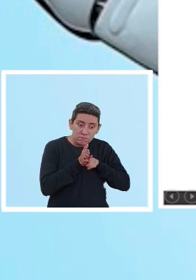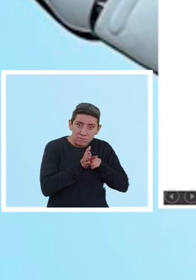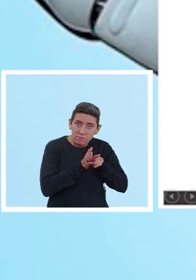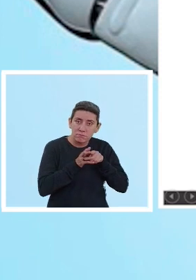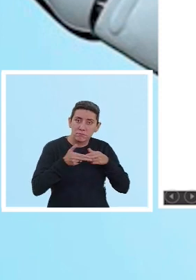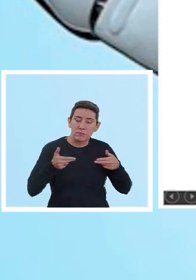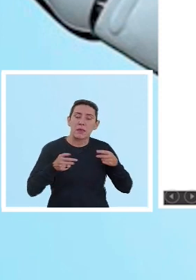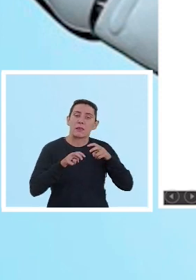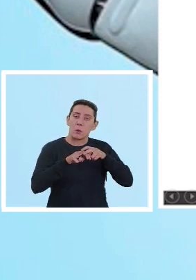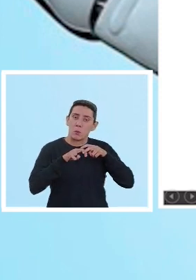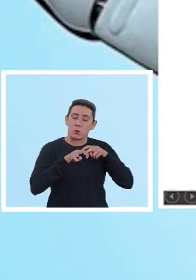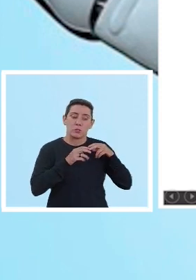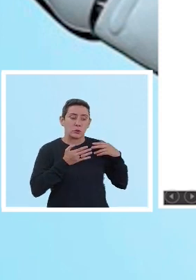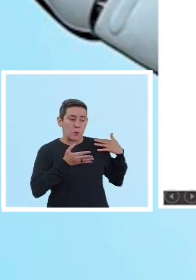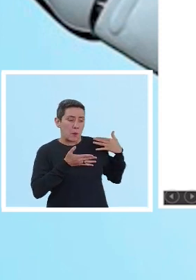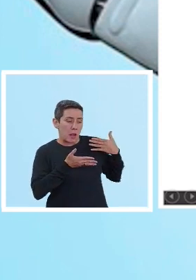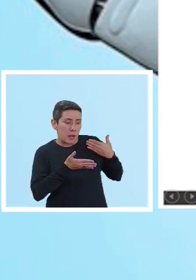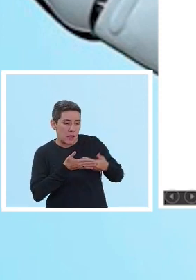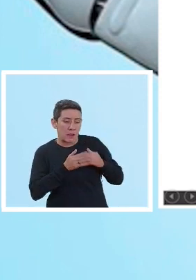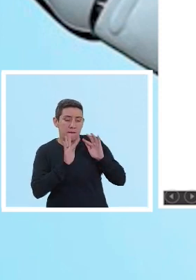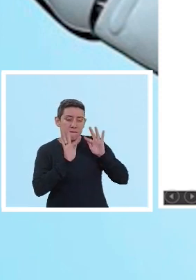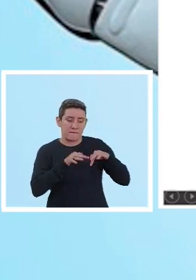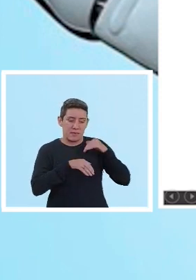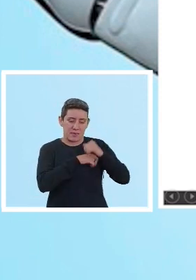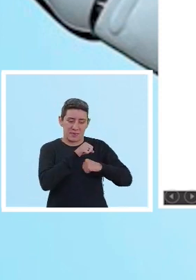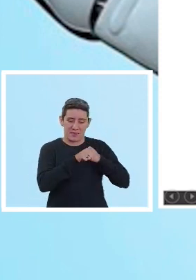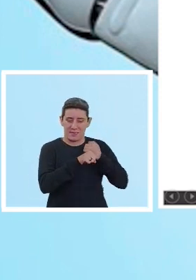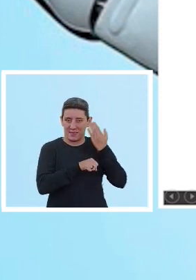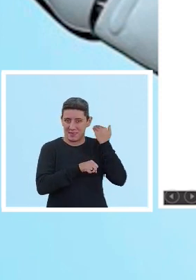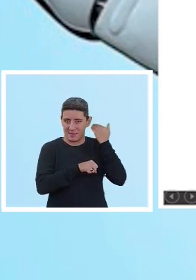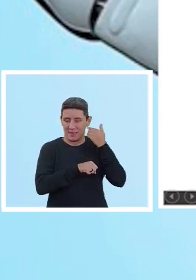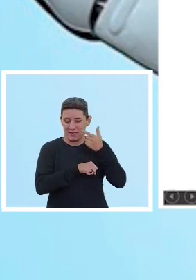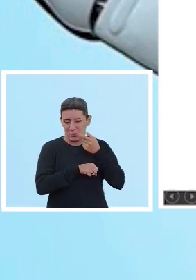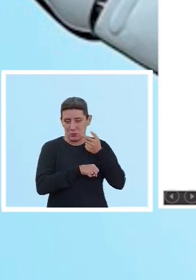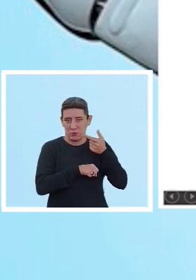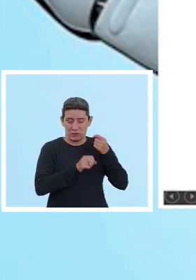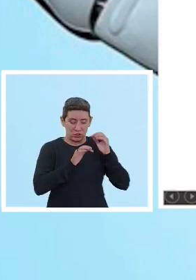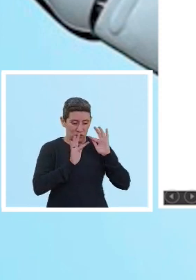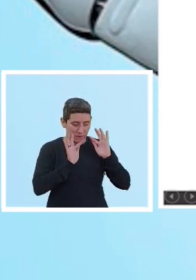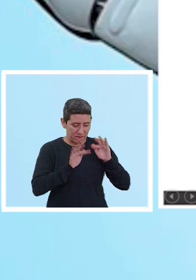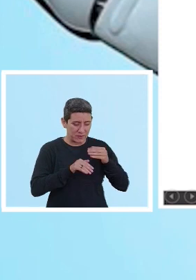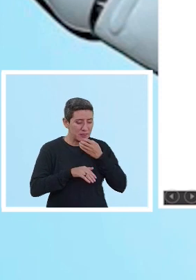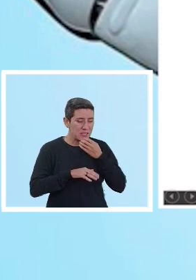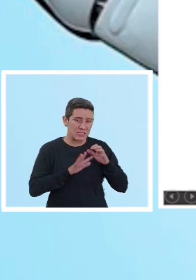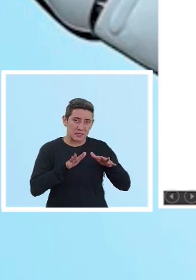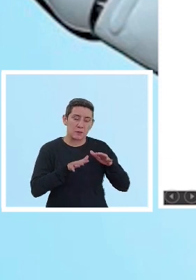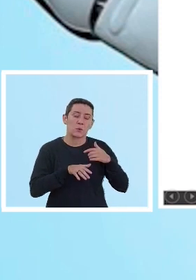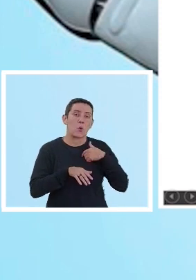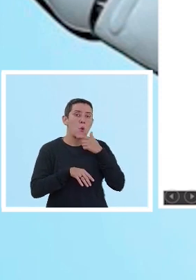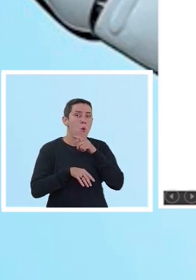finalzinho do ano passado já no apagar das luzes nós conseguimos aí é estabelecer essa parceria com eles